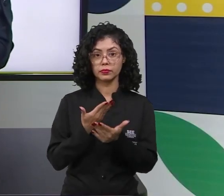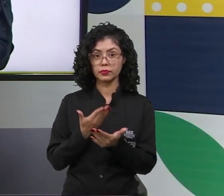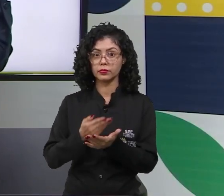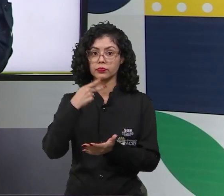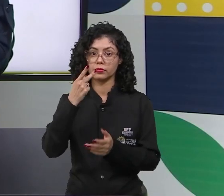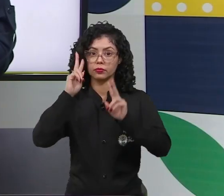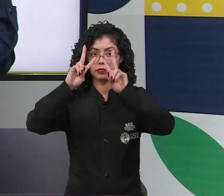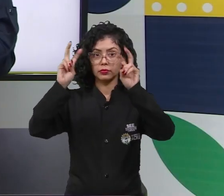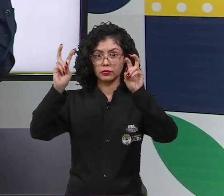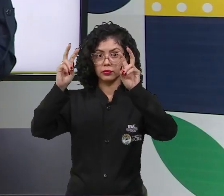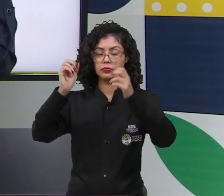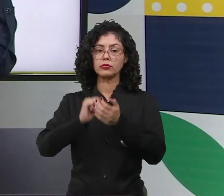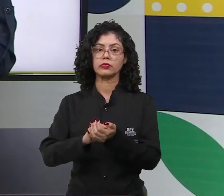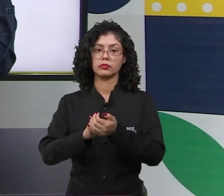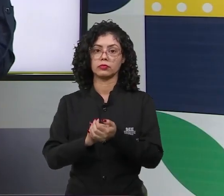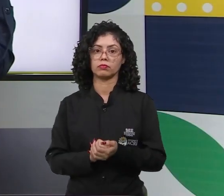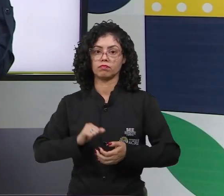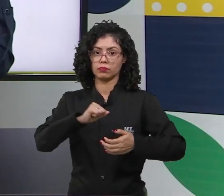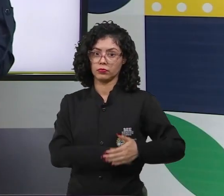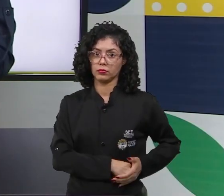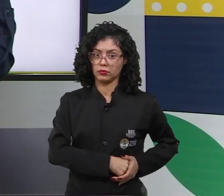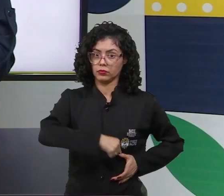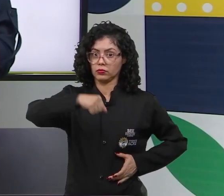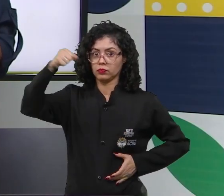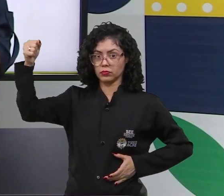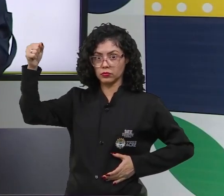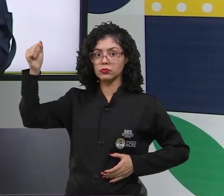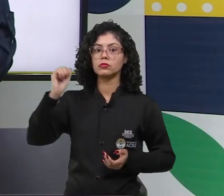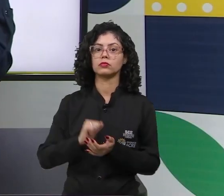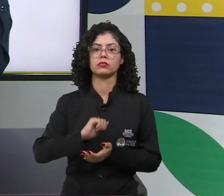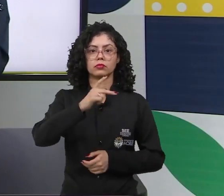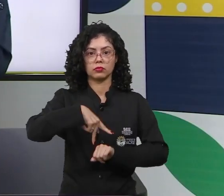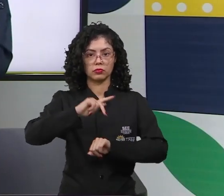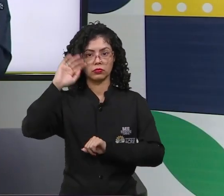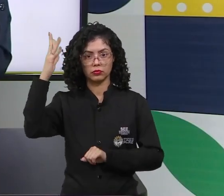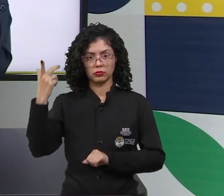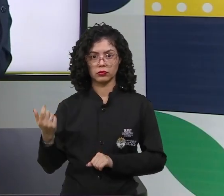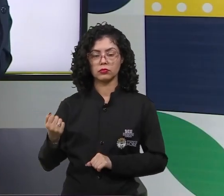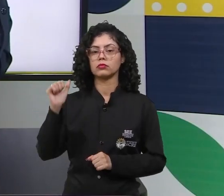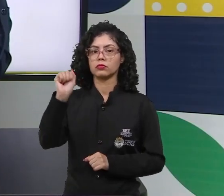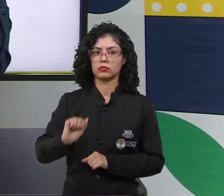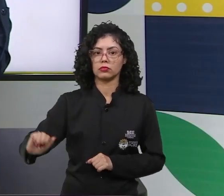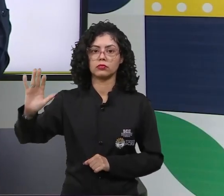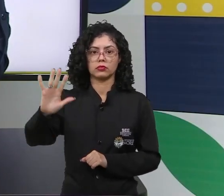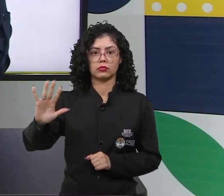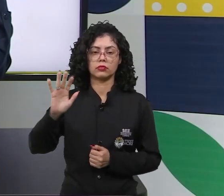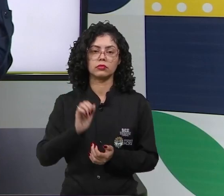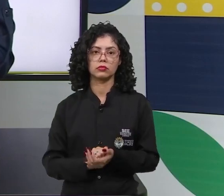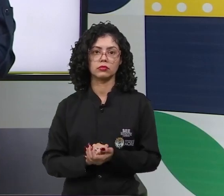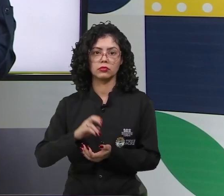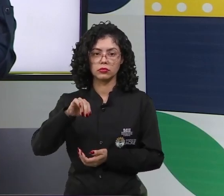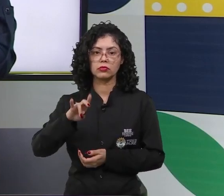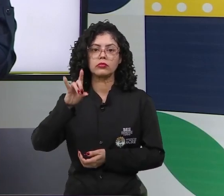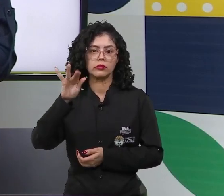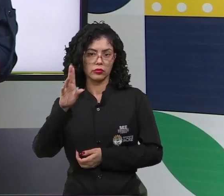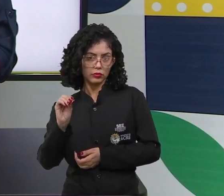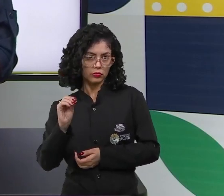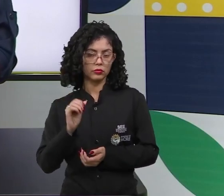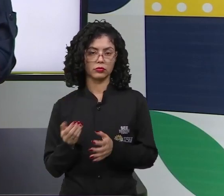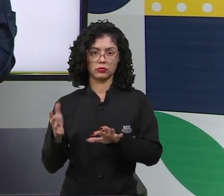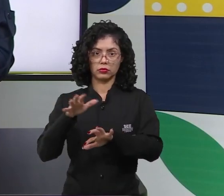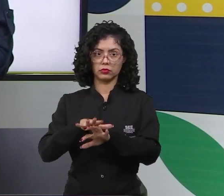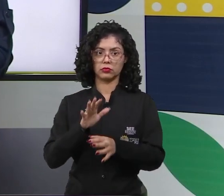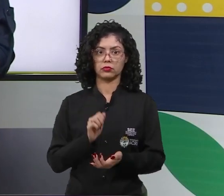falam sobre a independência dos países africanos e asiáticos do neocolonialismo,